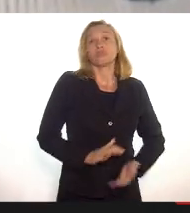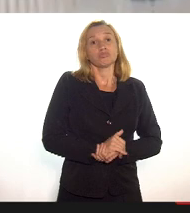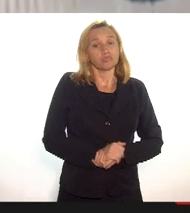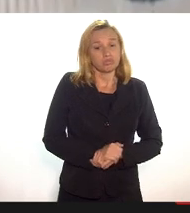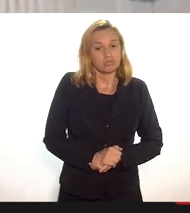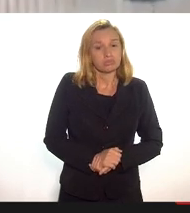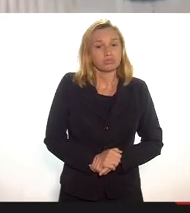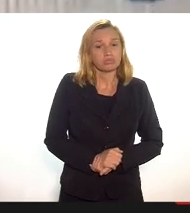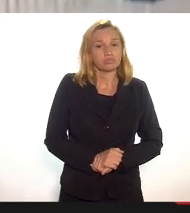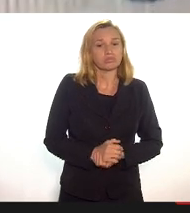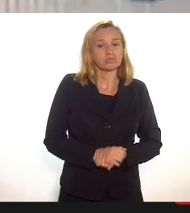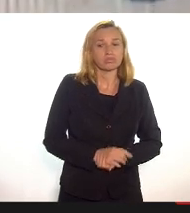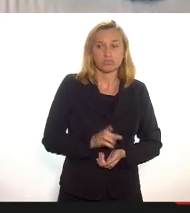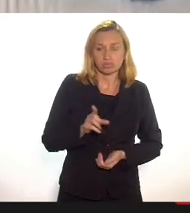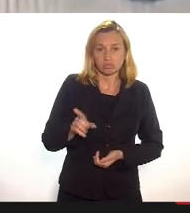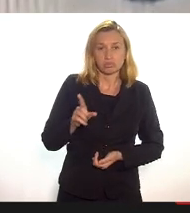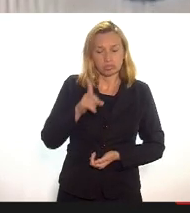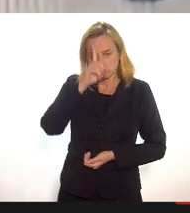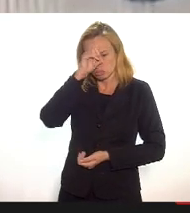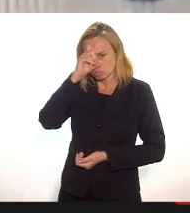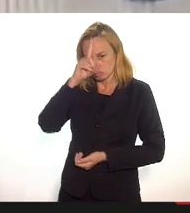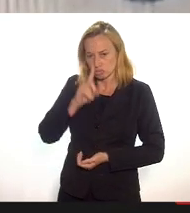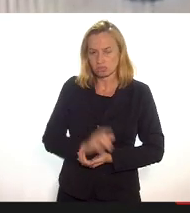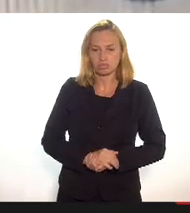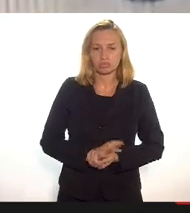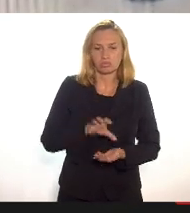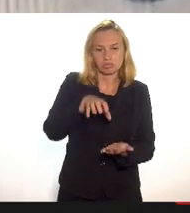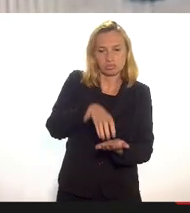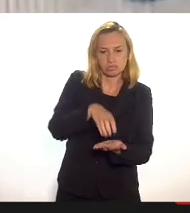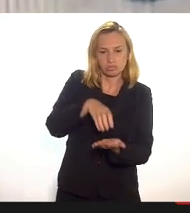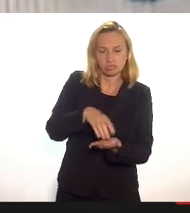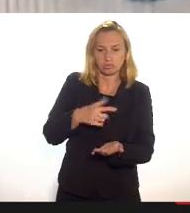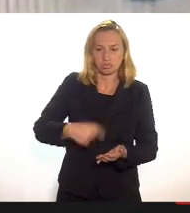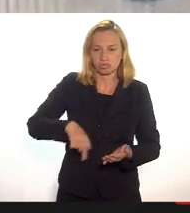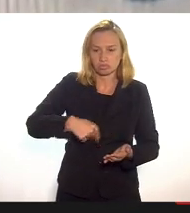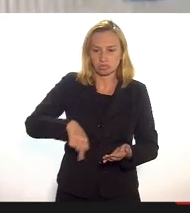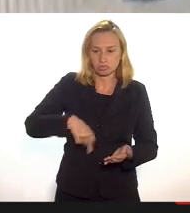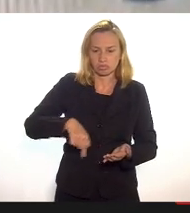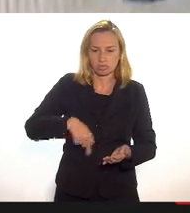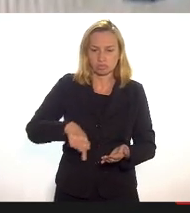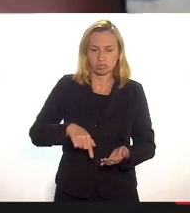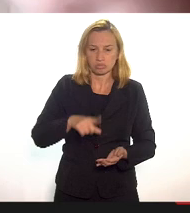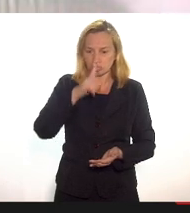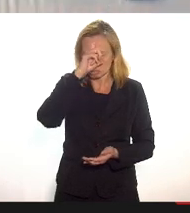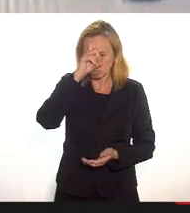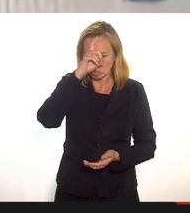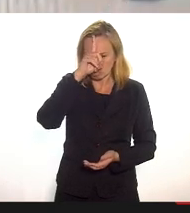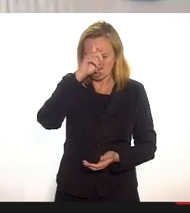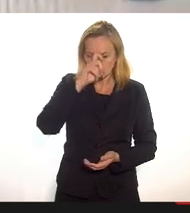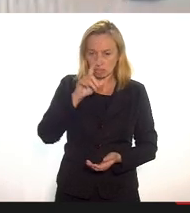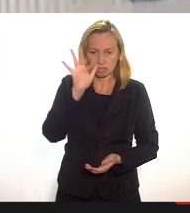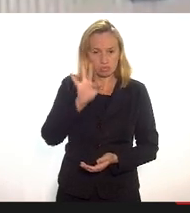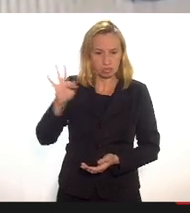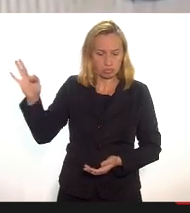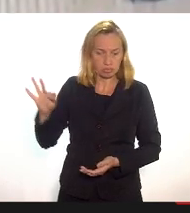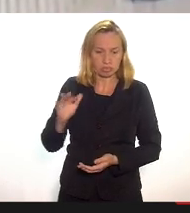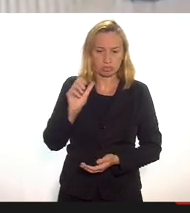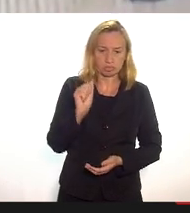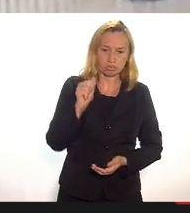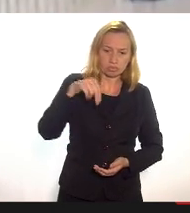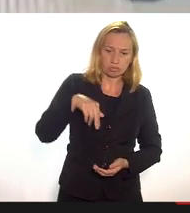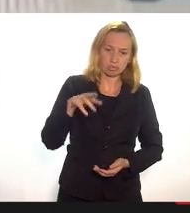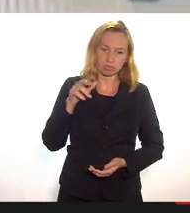não ter o hospital, né, lá, o centro de queimados do Hospital Federal do Andaraí, referência não só para a